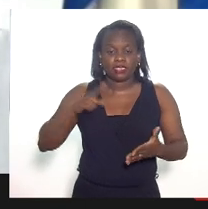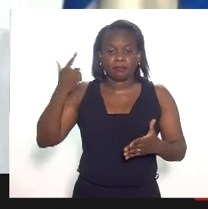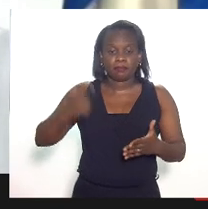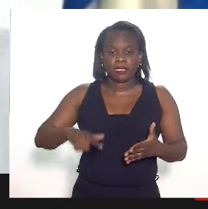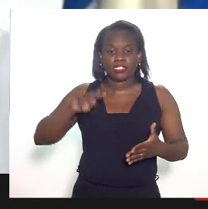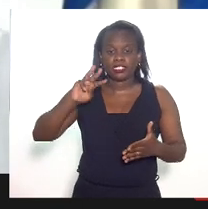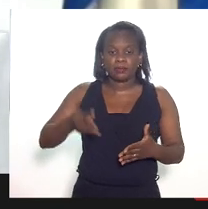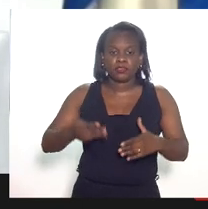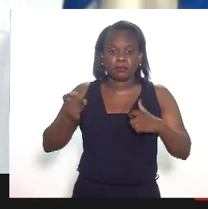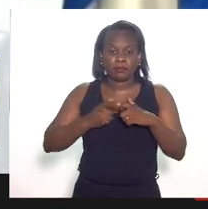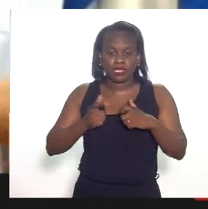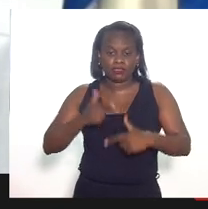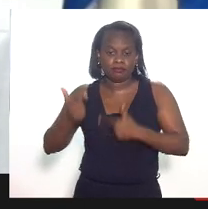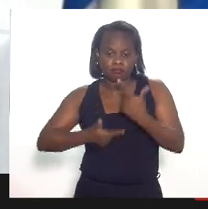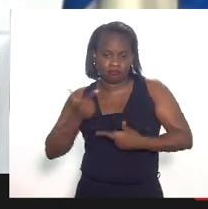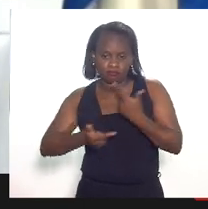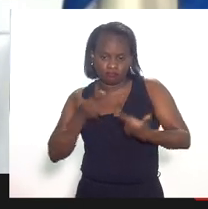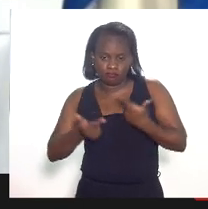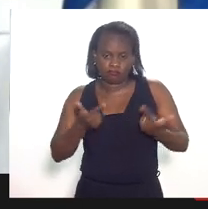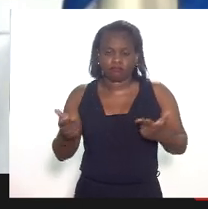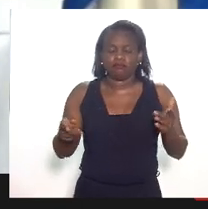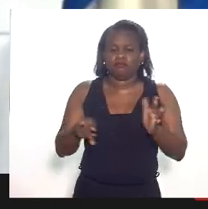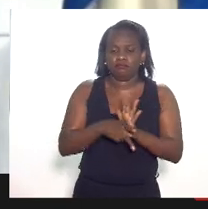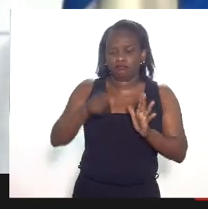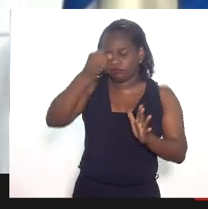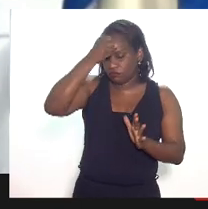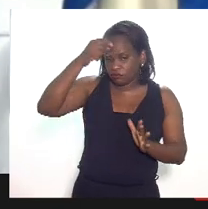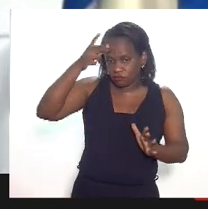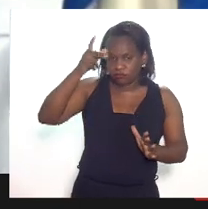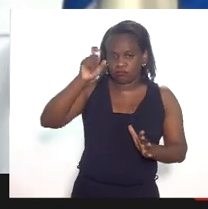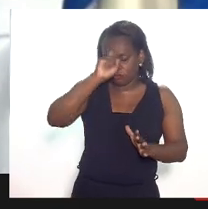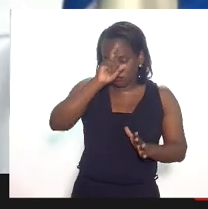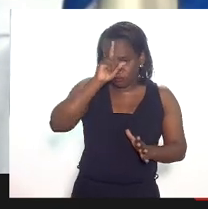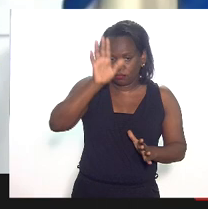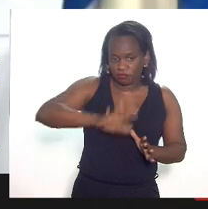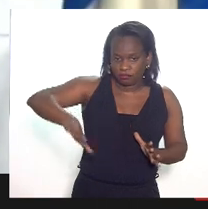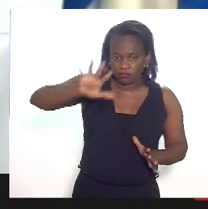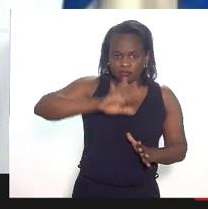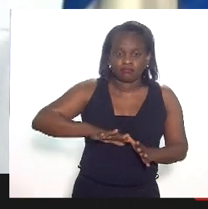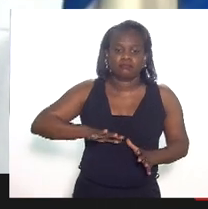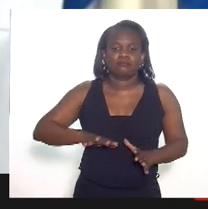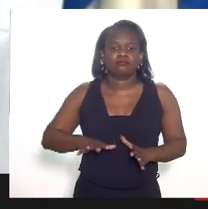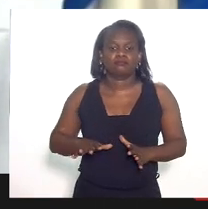mil médicos atuando na rede municipal, nos hospitais municipais,